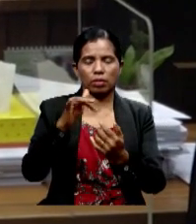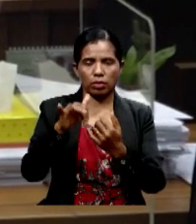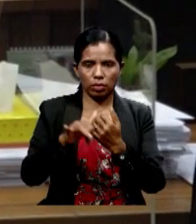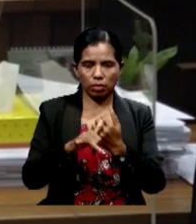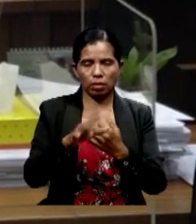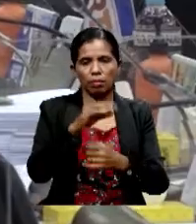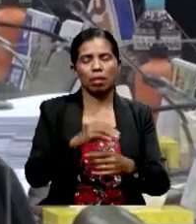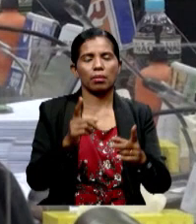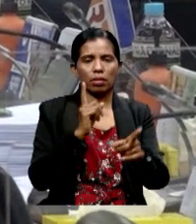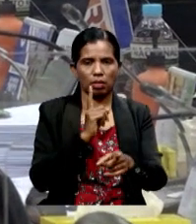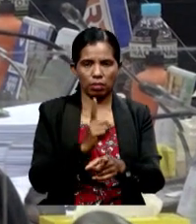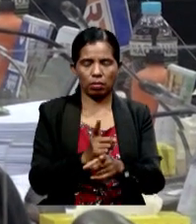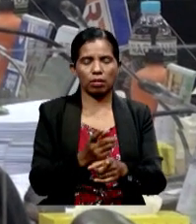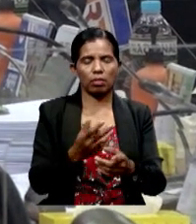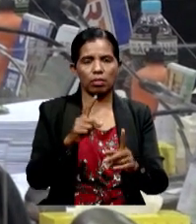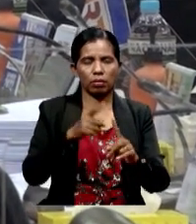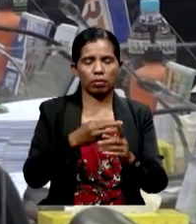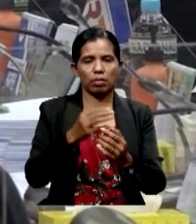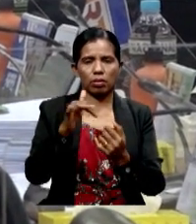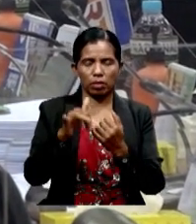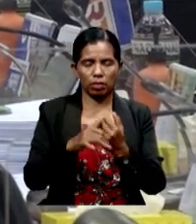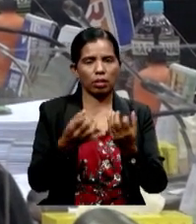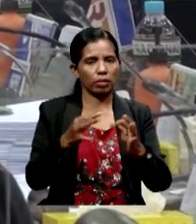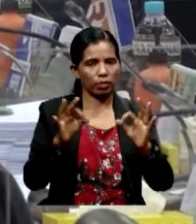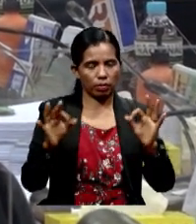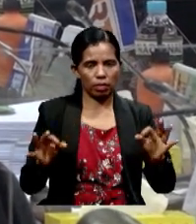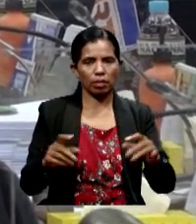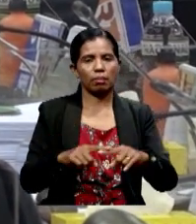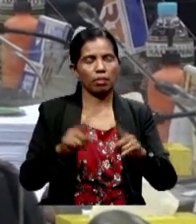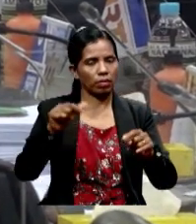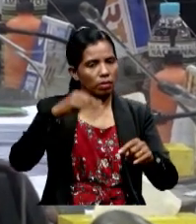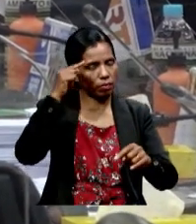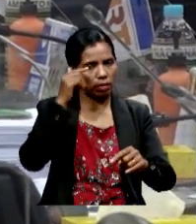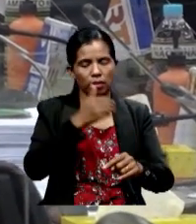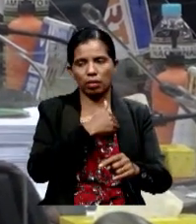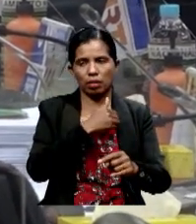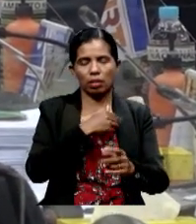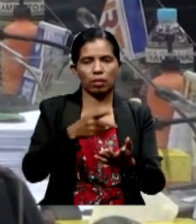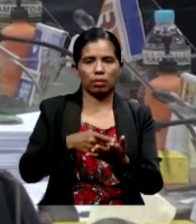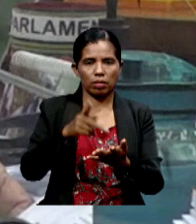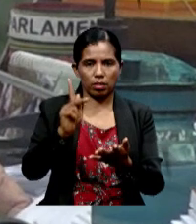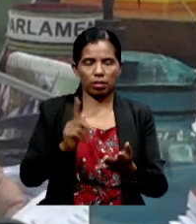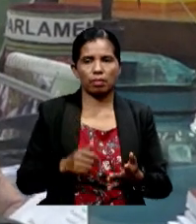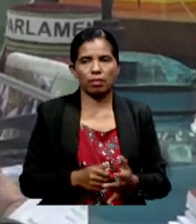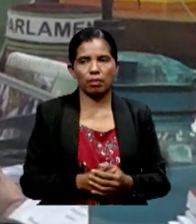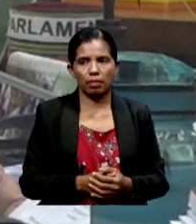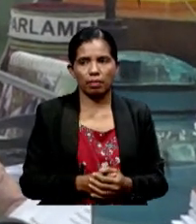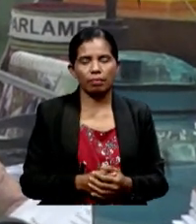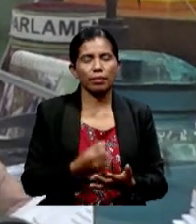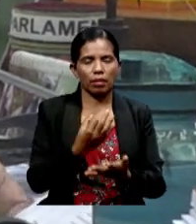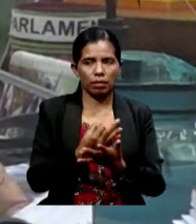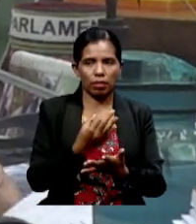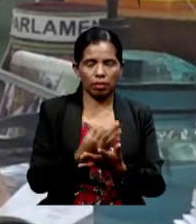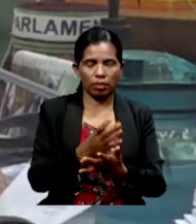mai be realidade, fulan julho atu remata ona, mai be governo se dau halo pagamento. Subsídio ba idoso se